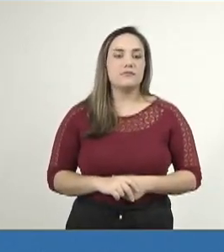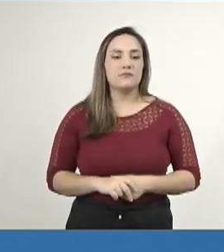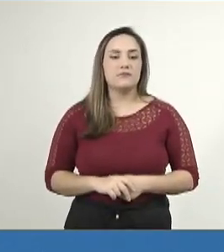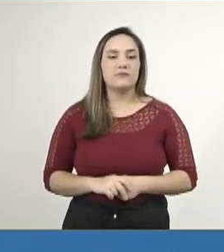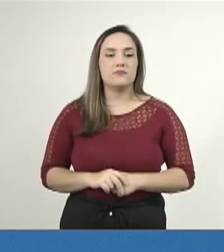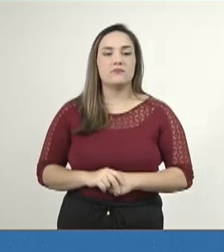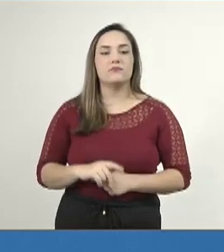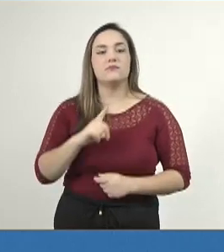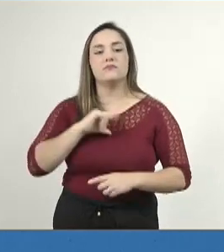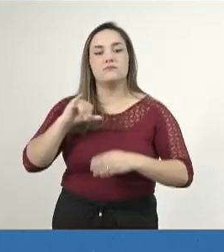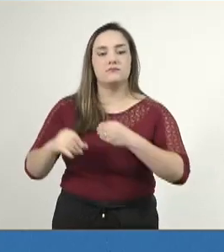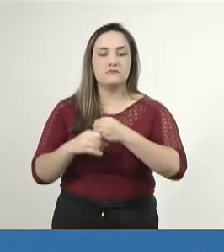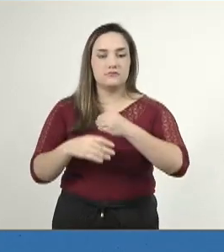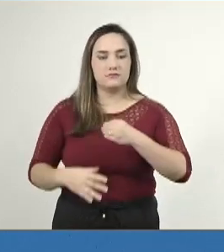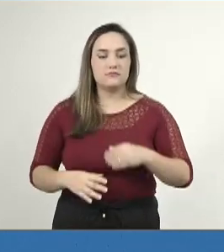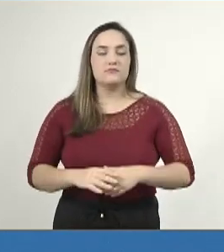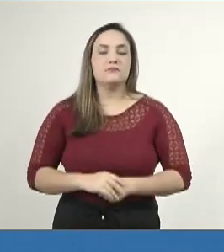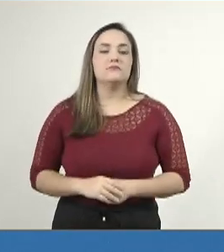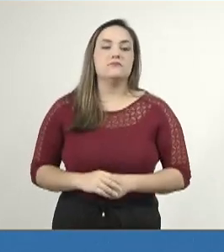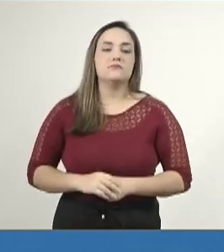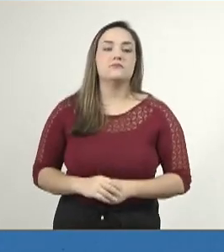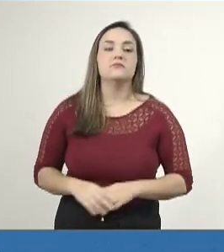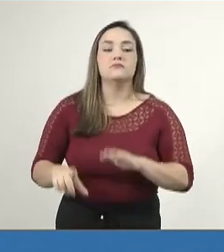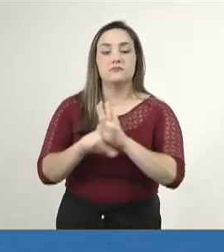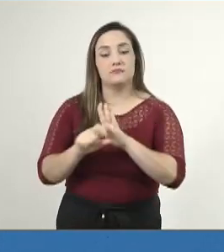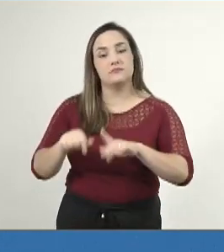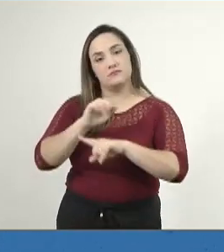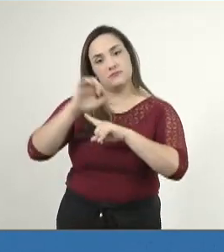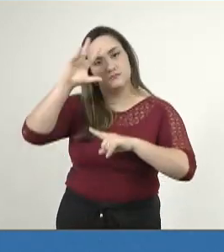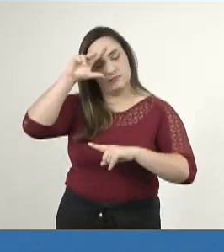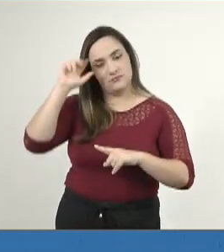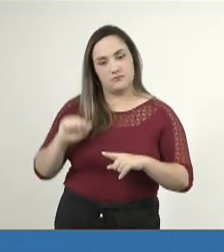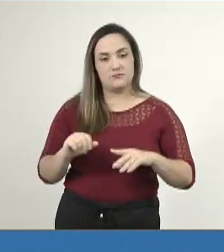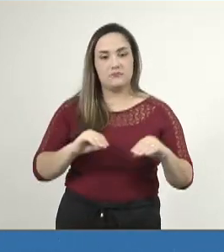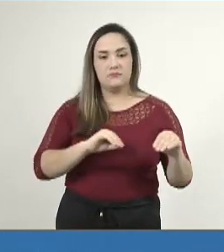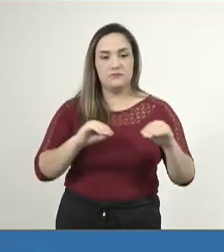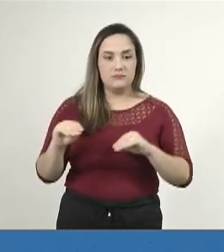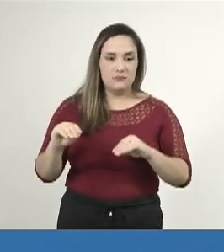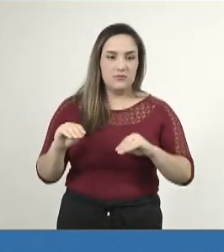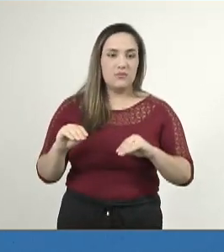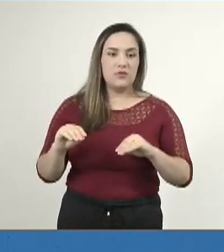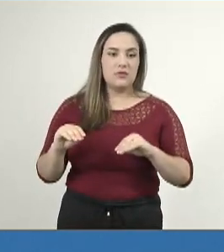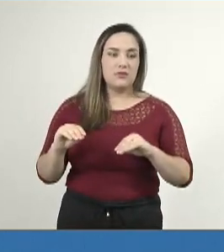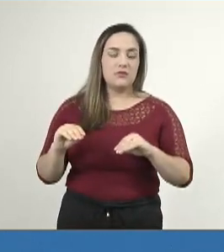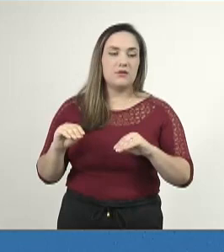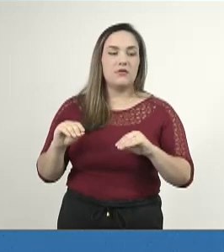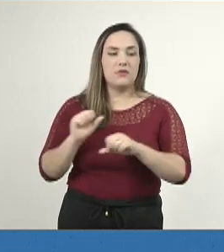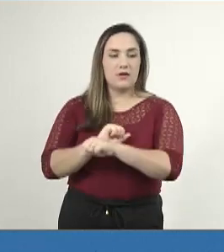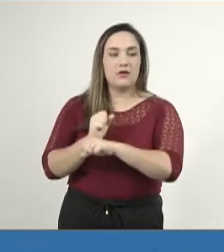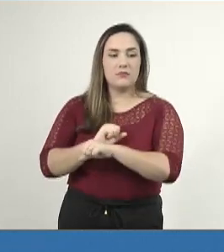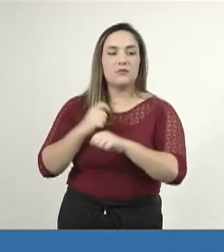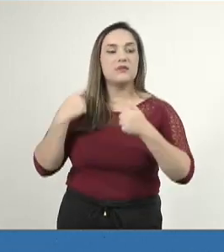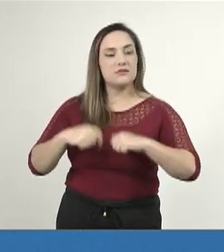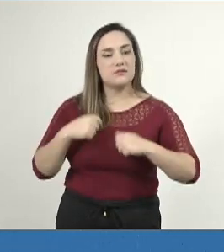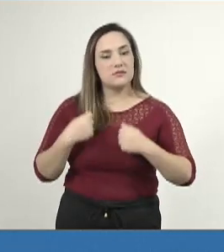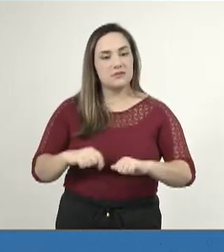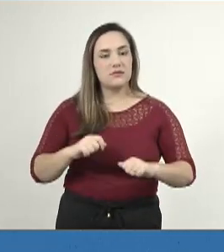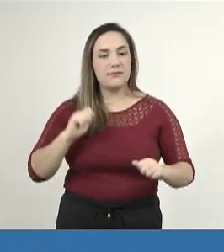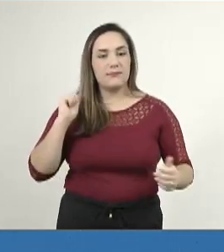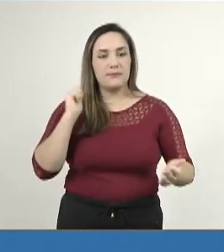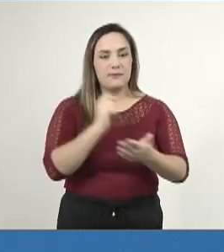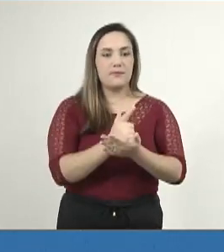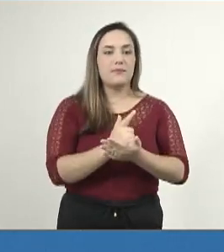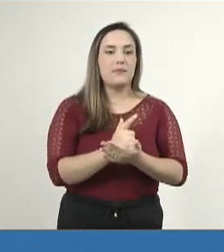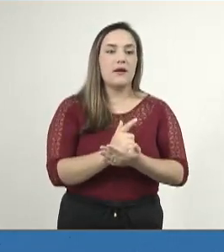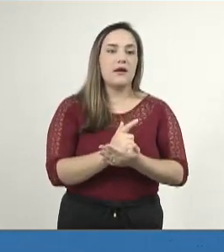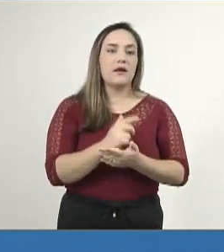Justificativa. Atualmente, conforme a legislação sul-mato-grossense, a transferência de um veículo implica na obrigação do proprietário quitar